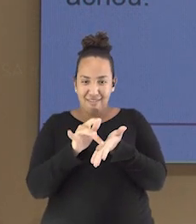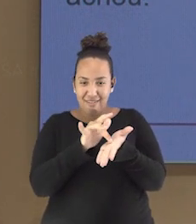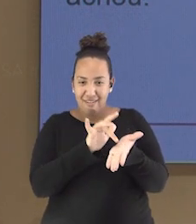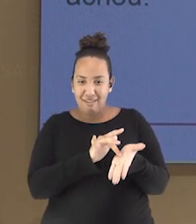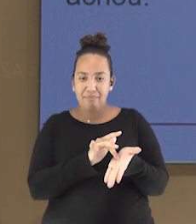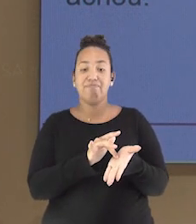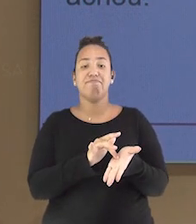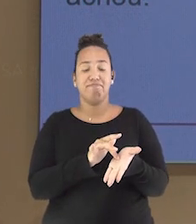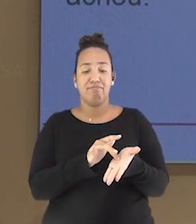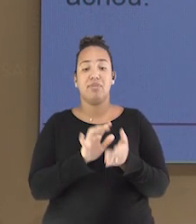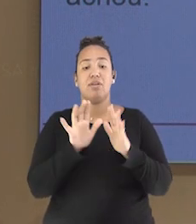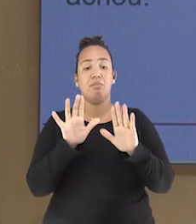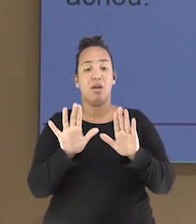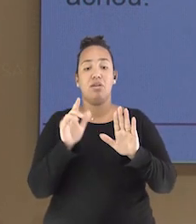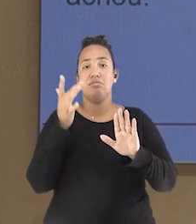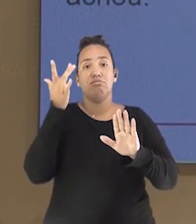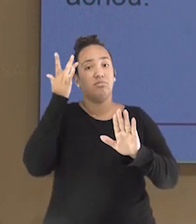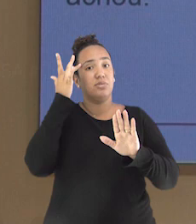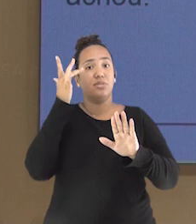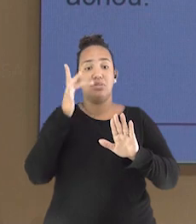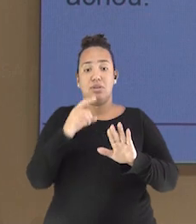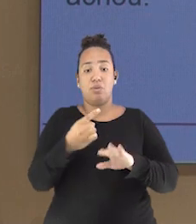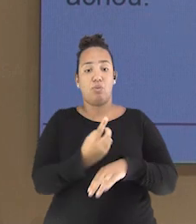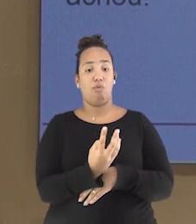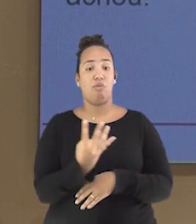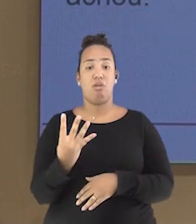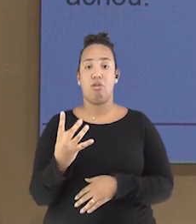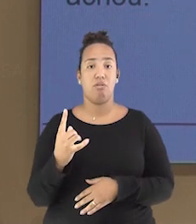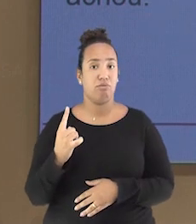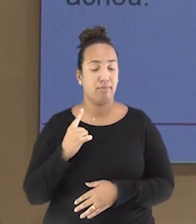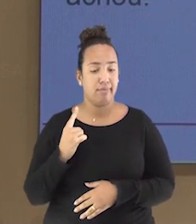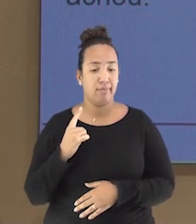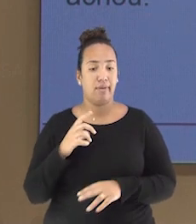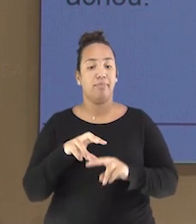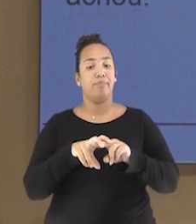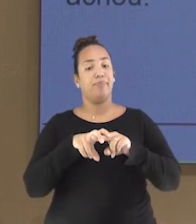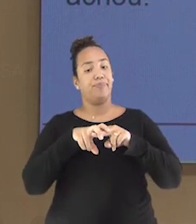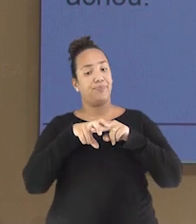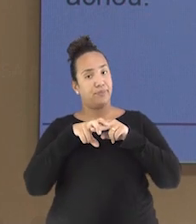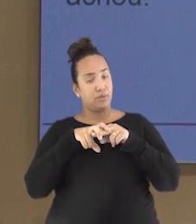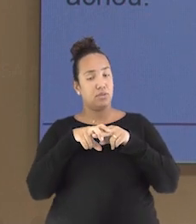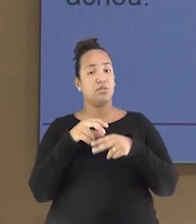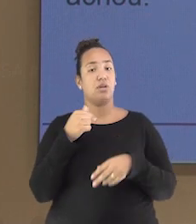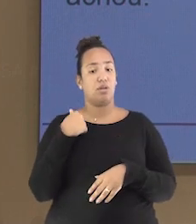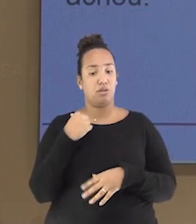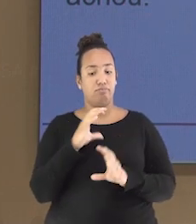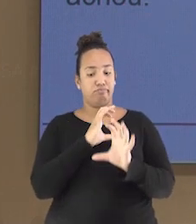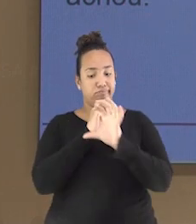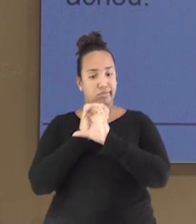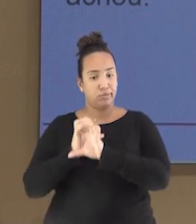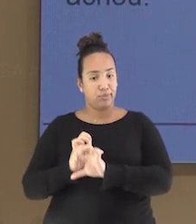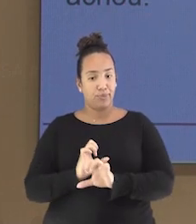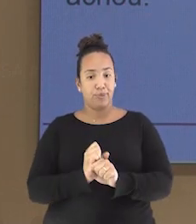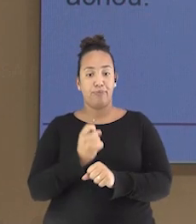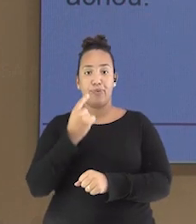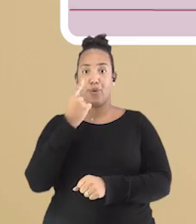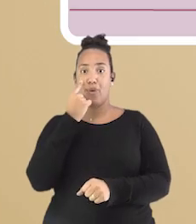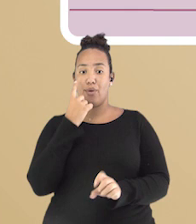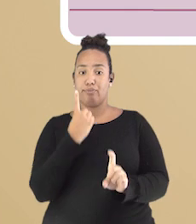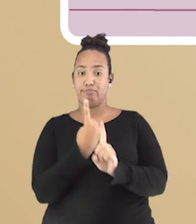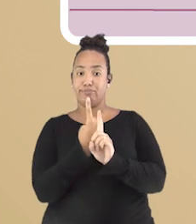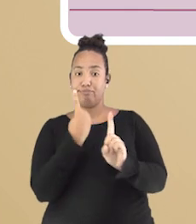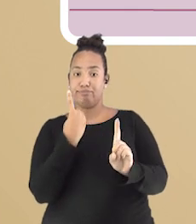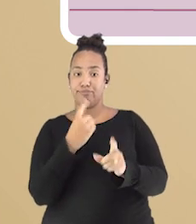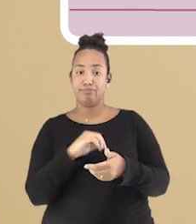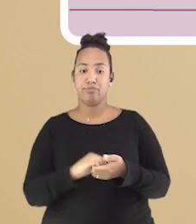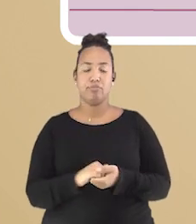a noção de quantas figurinhas tinha. Por isso, ela resolveu contar. E olha a quantidade que ela encontrou.